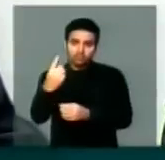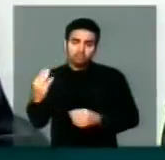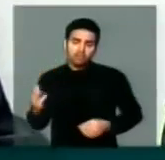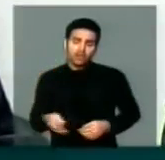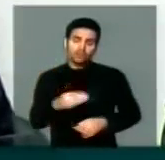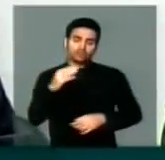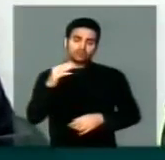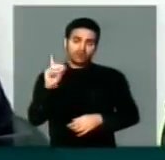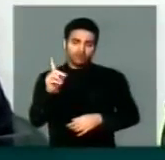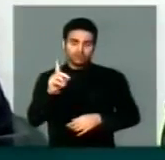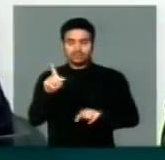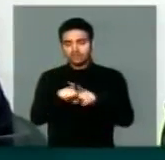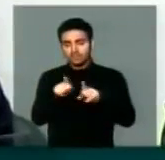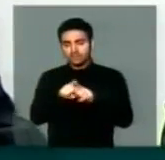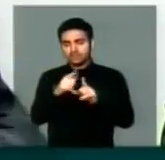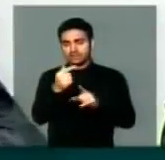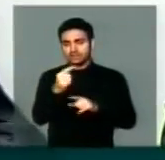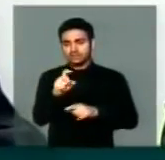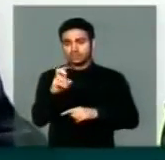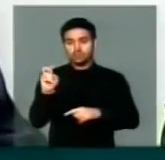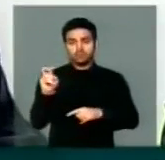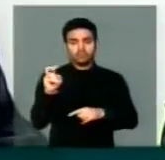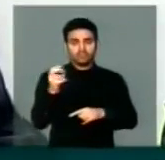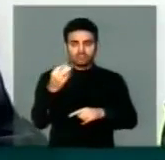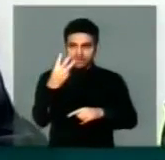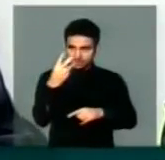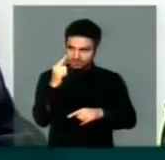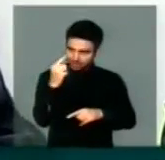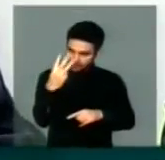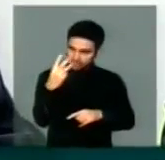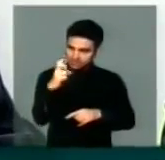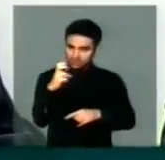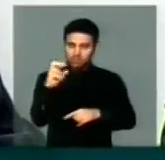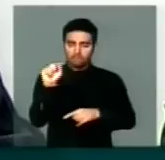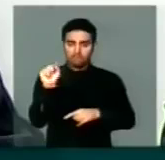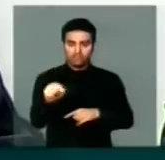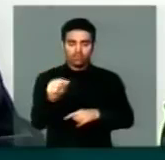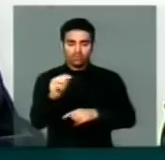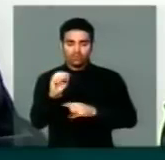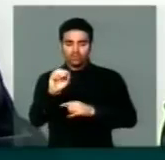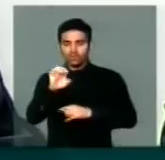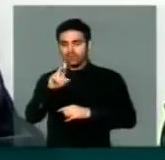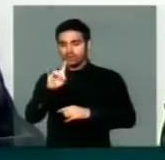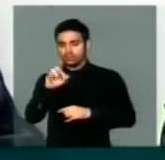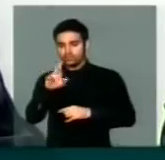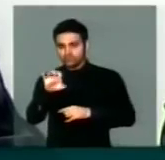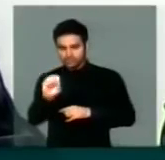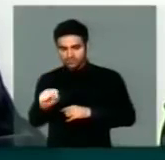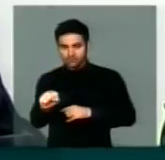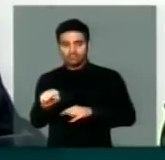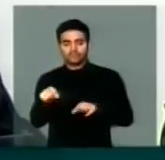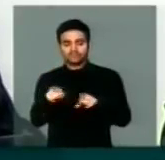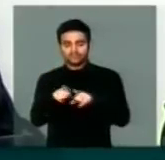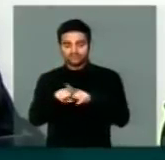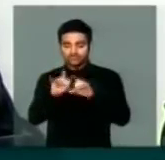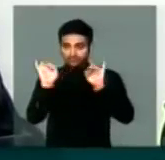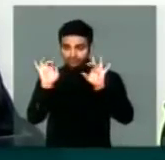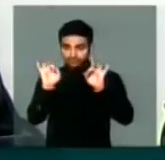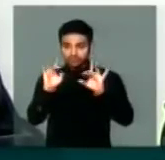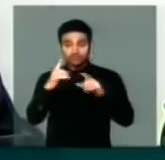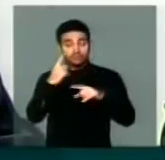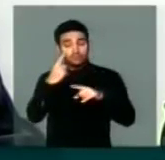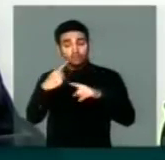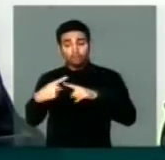e 75 mil euros. 375 mil euros. Baseando nas informações prestadas por Jaime, especialmente em vista dos